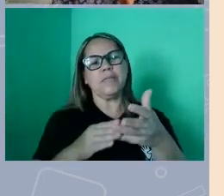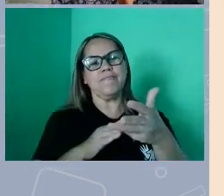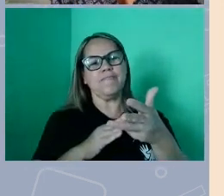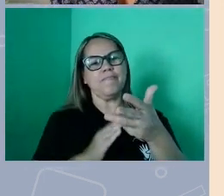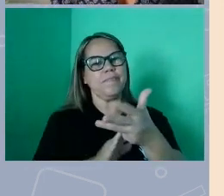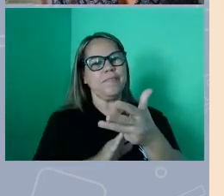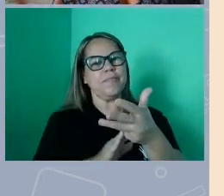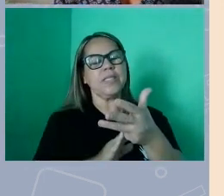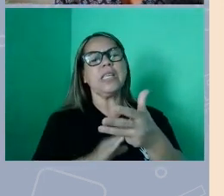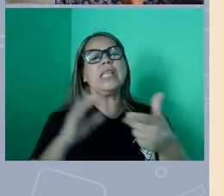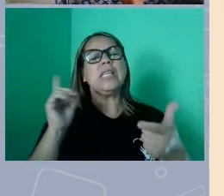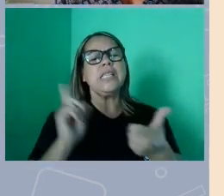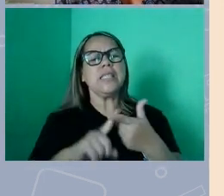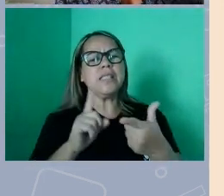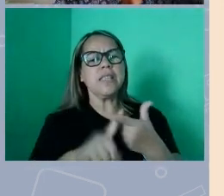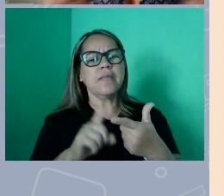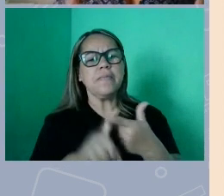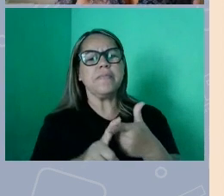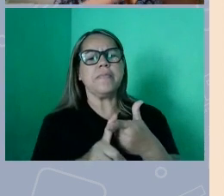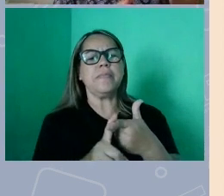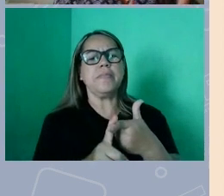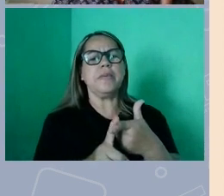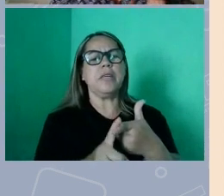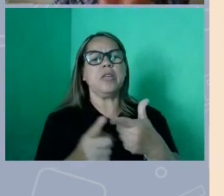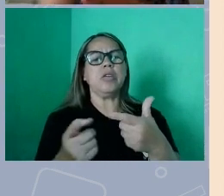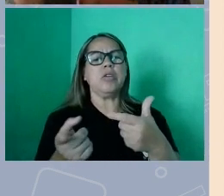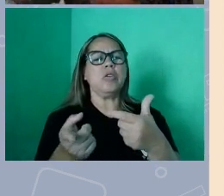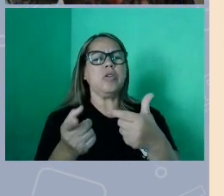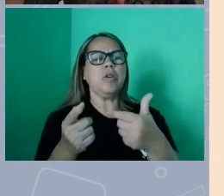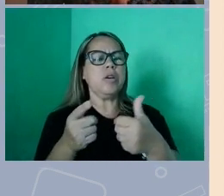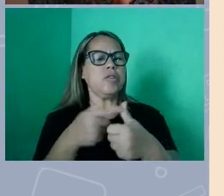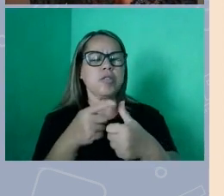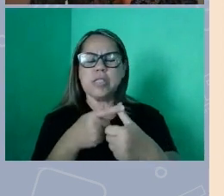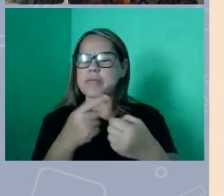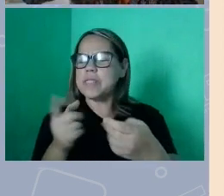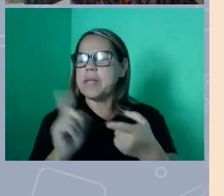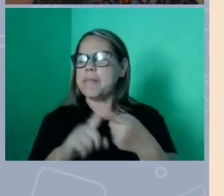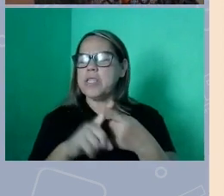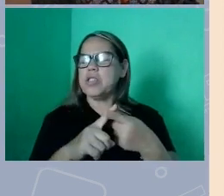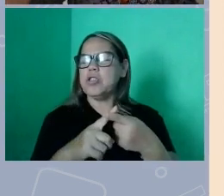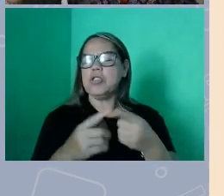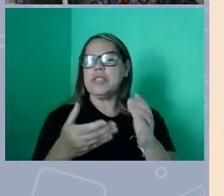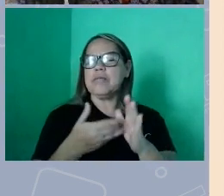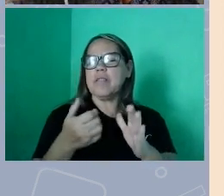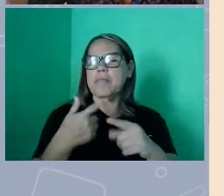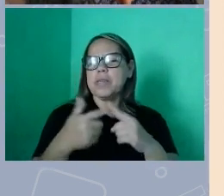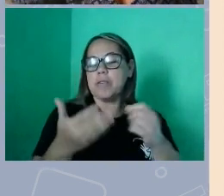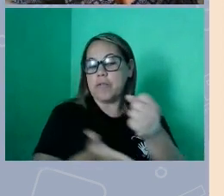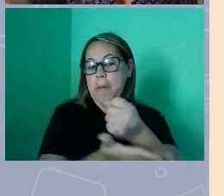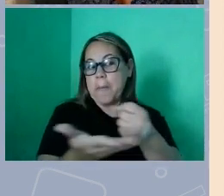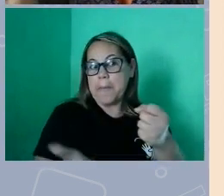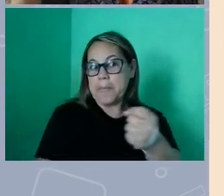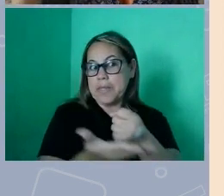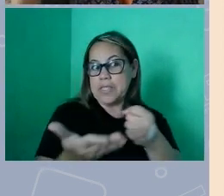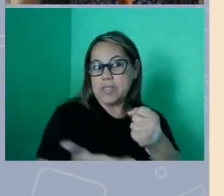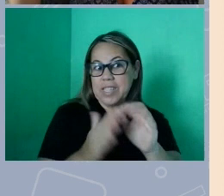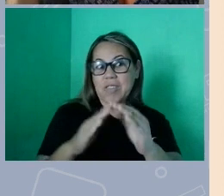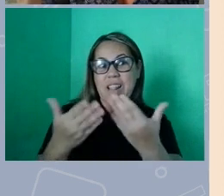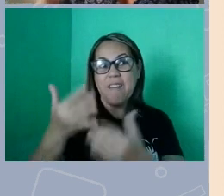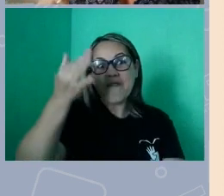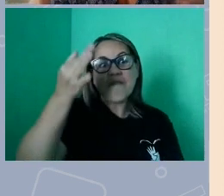da mesmo modo o historicismo já que o historicismo embasou a escola francesa